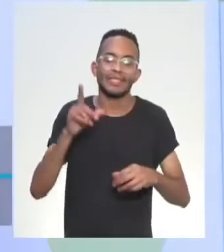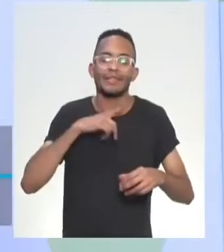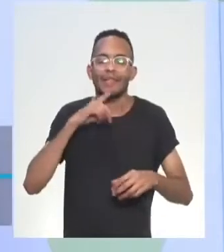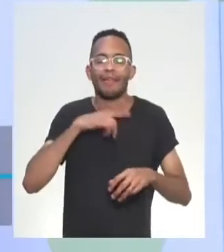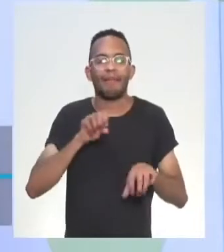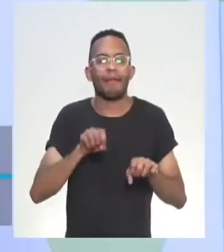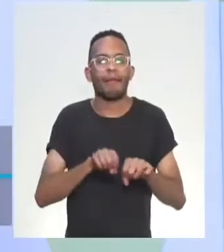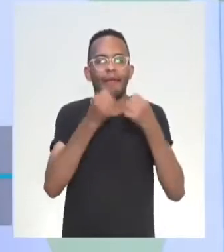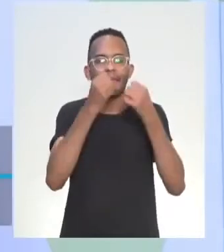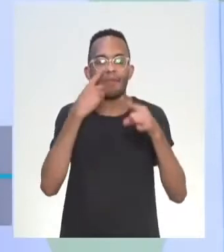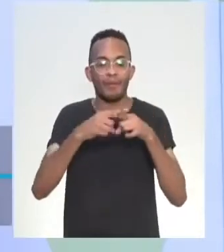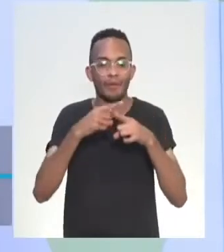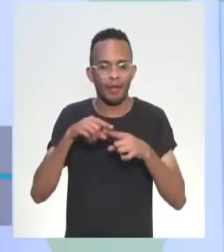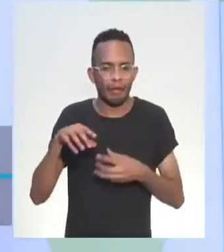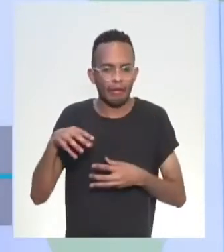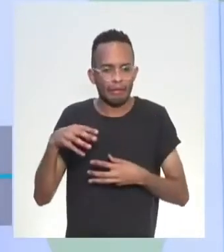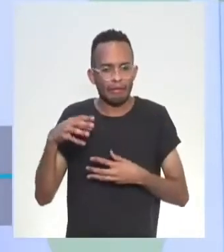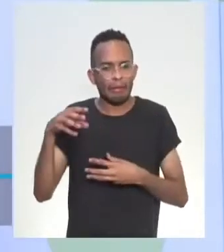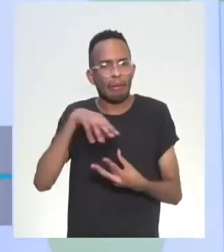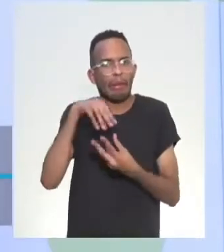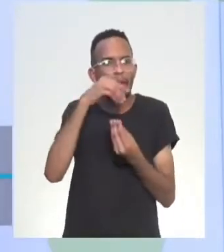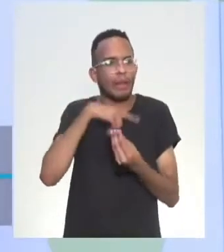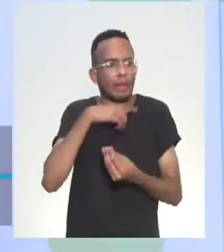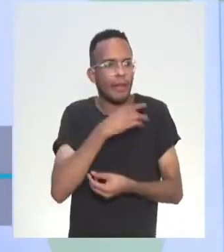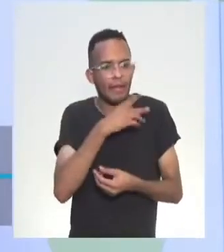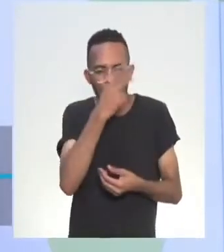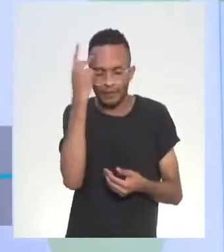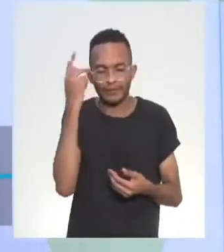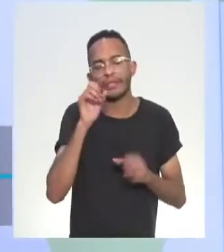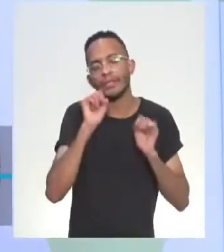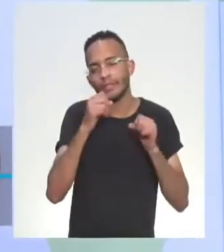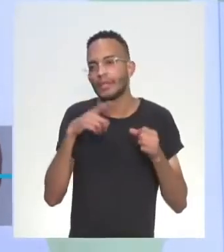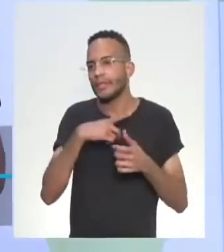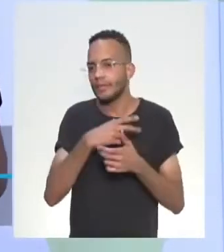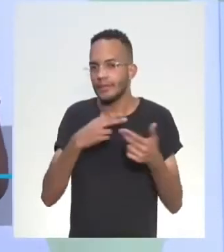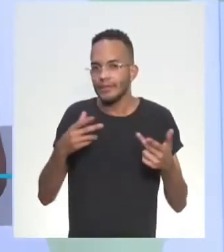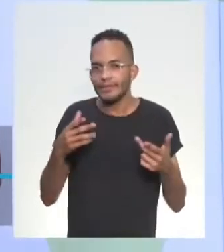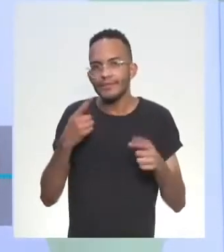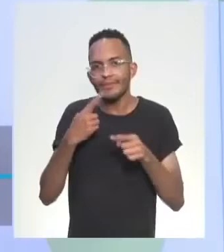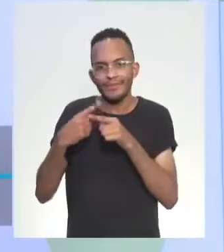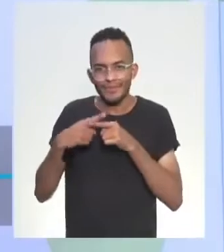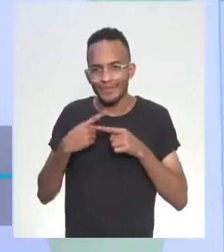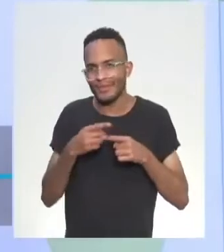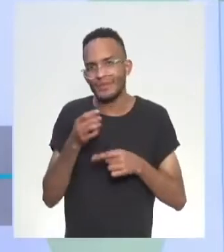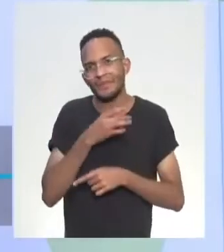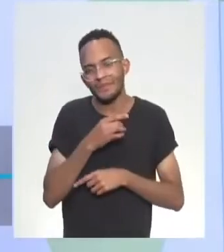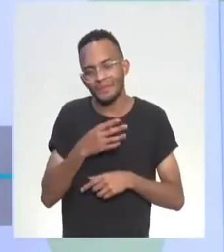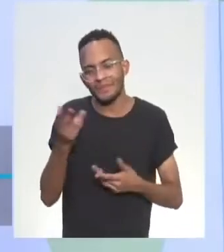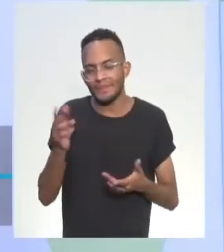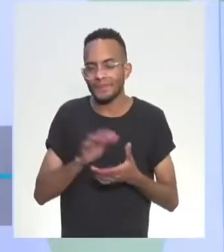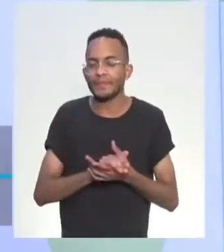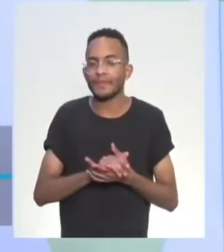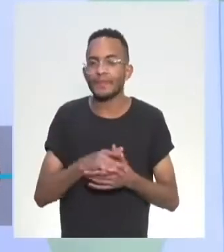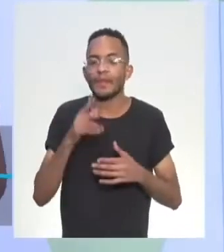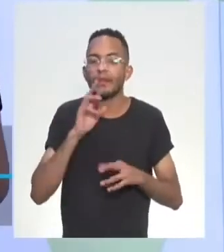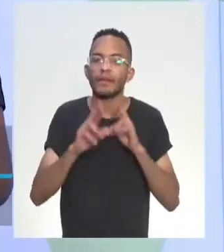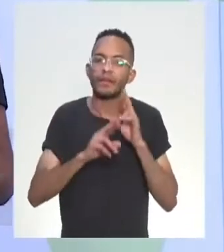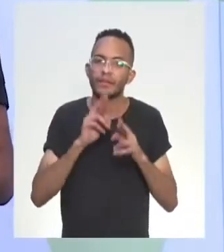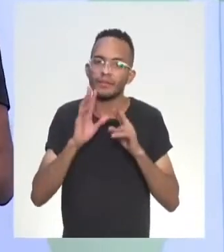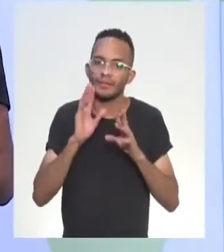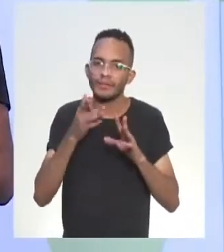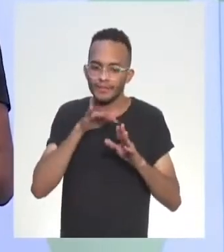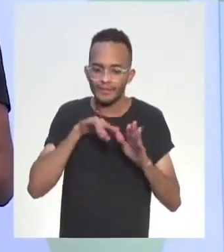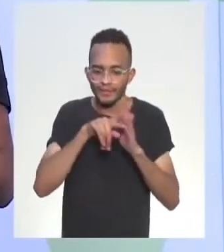de expectativa, o fantasma com medo das pessoas. E tem muito motivo para ter medo das pessoas, né? Uhum. Vamos lá, então. E as respostas que a gente passou aí para